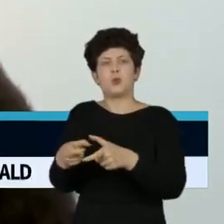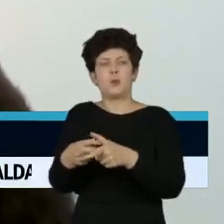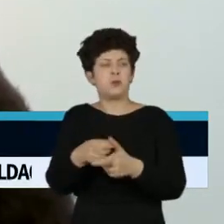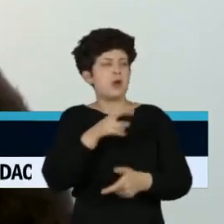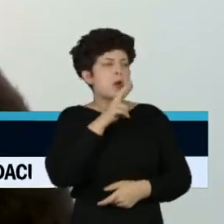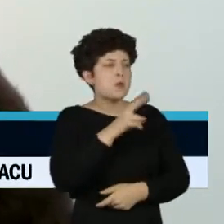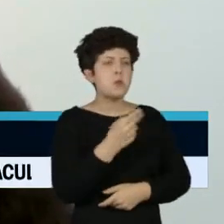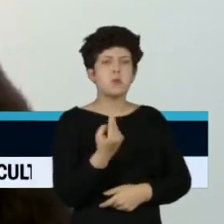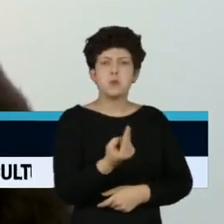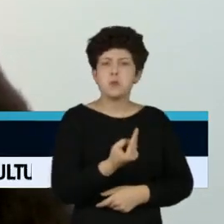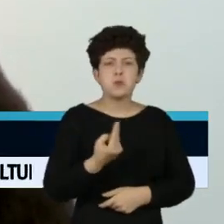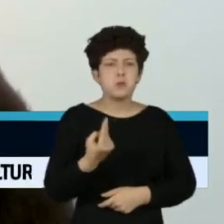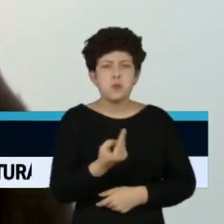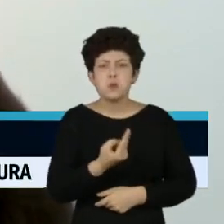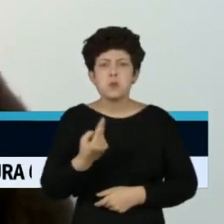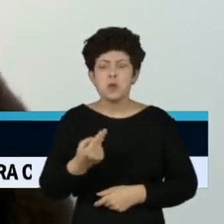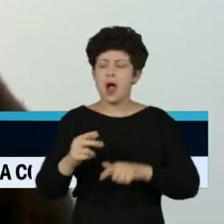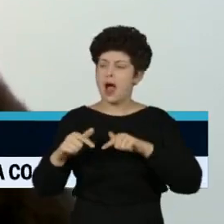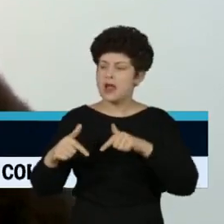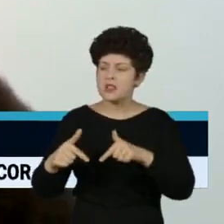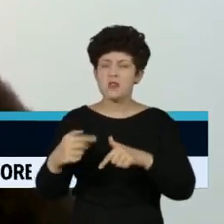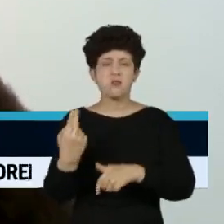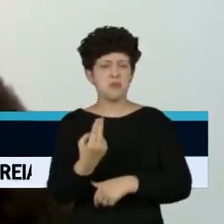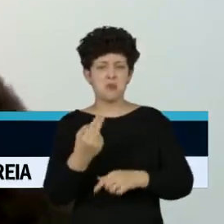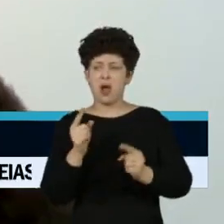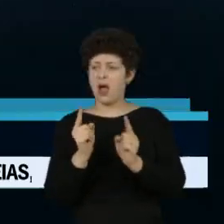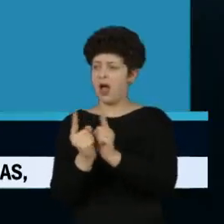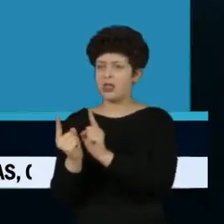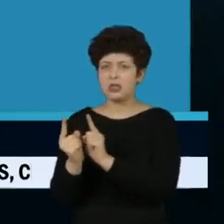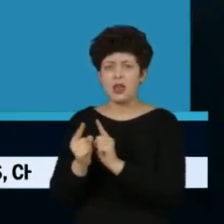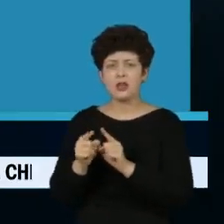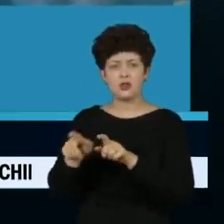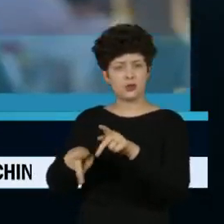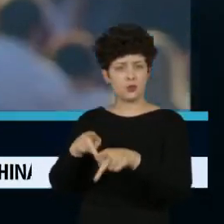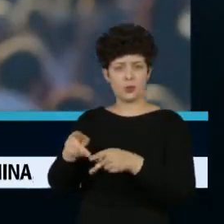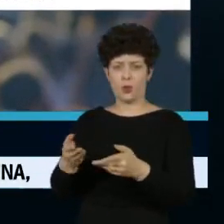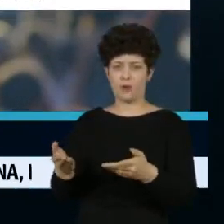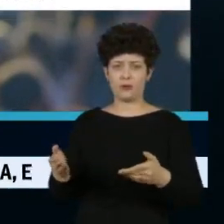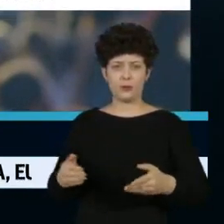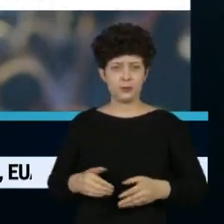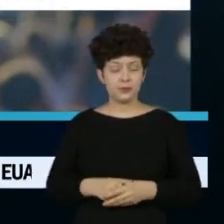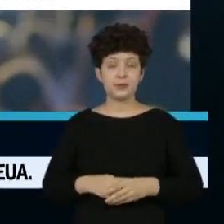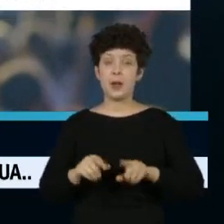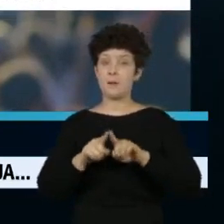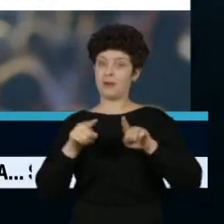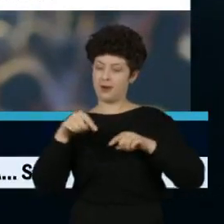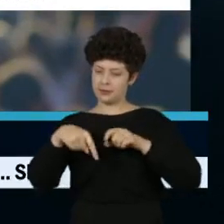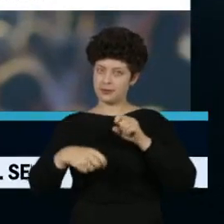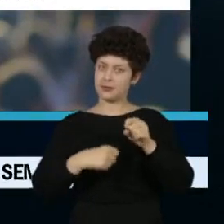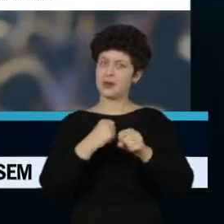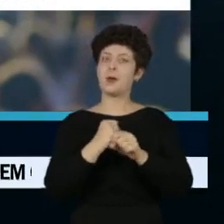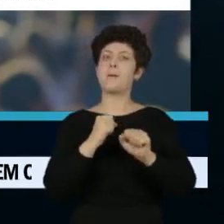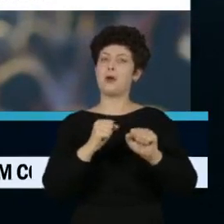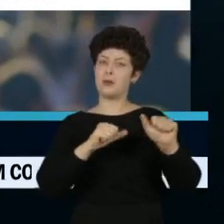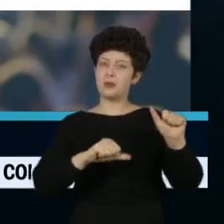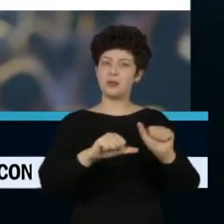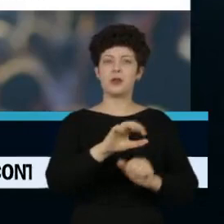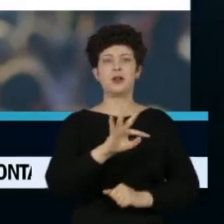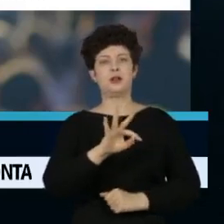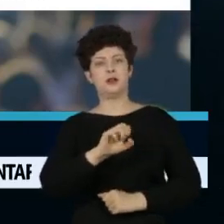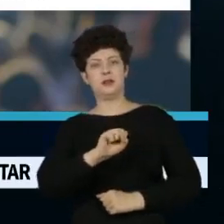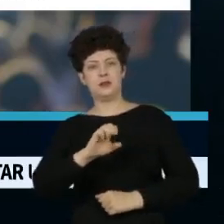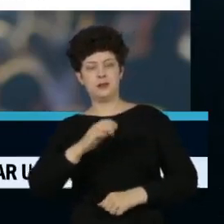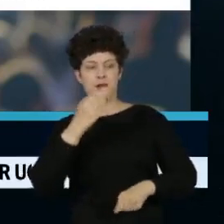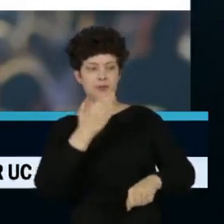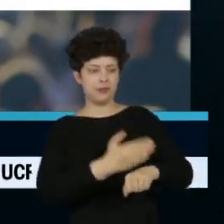ou mesmo inexistentes para atender essas demandas. Um cenário que pode mudar este ano. O TSE